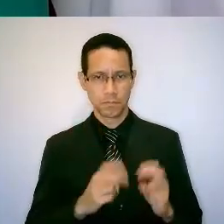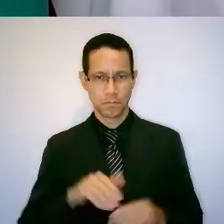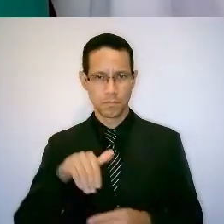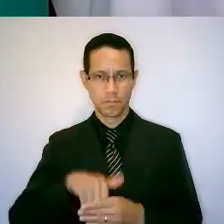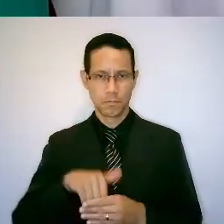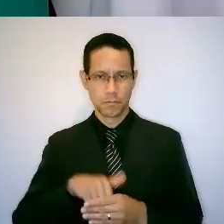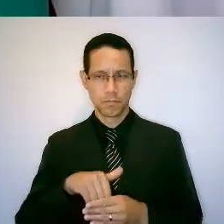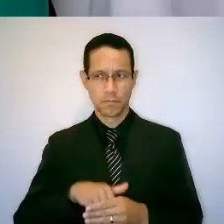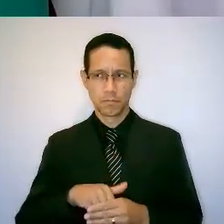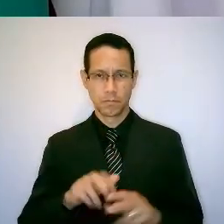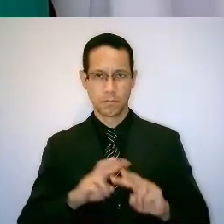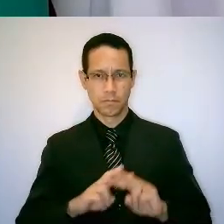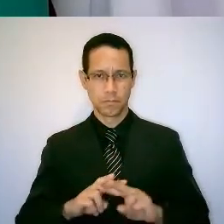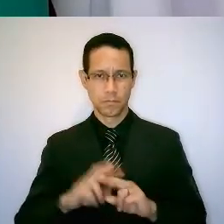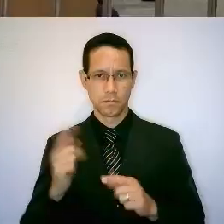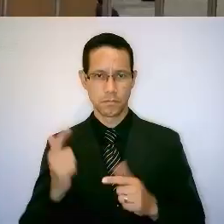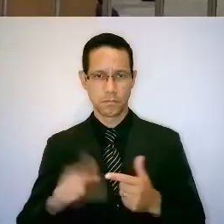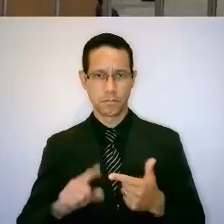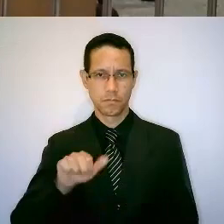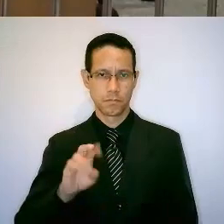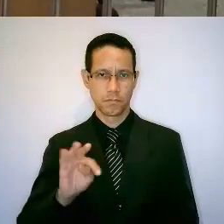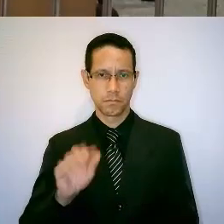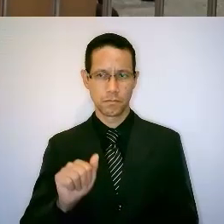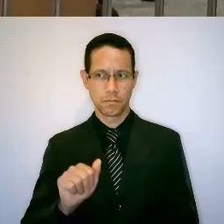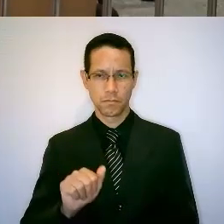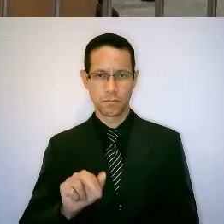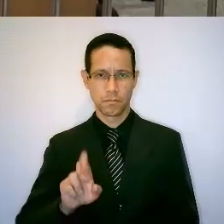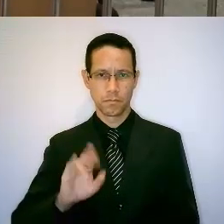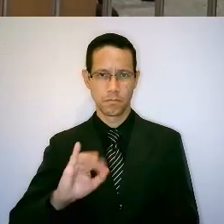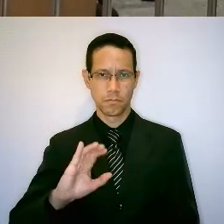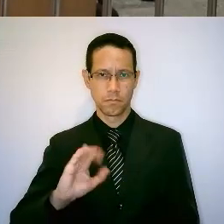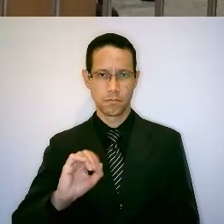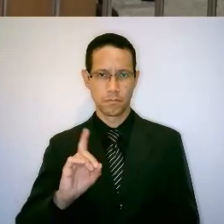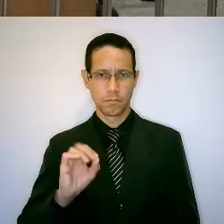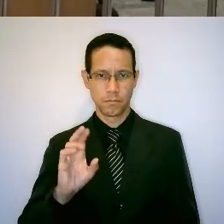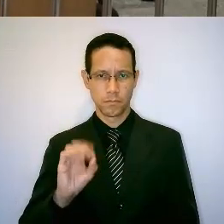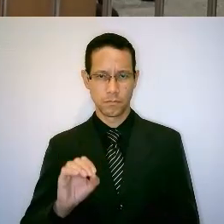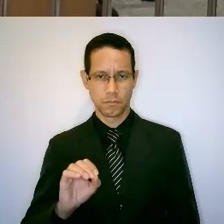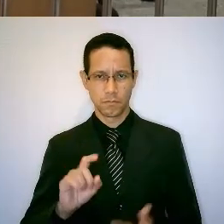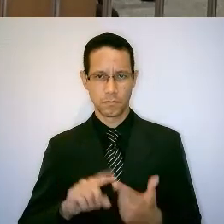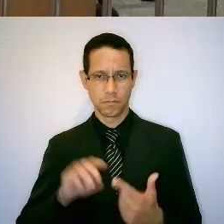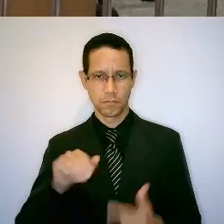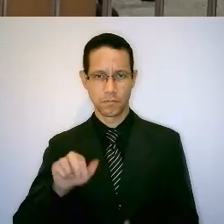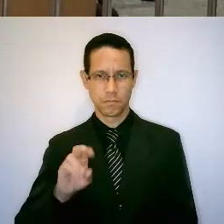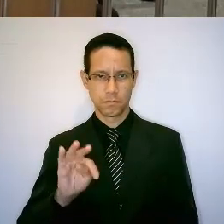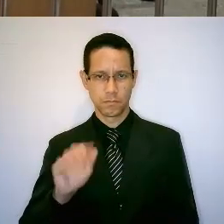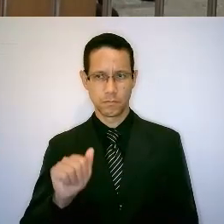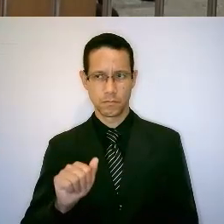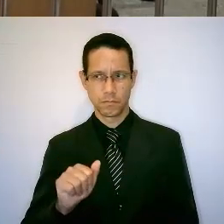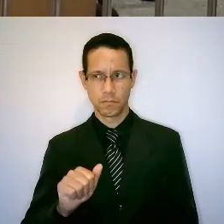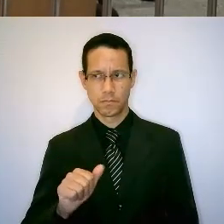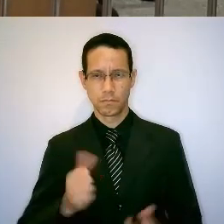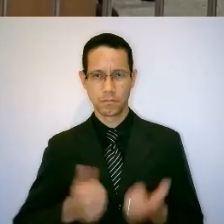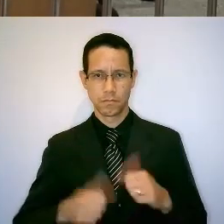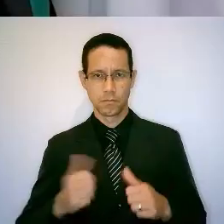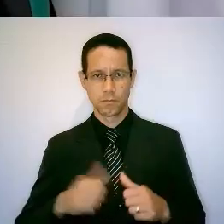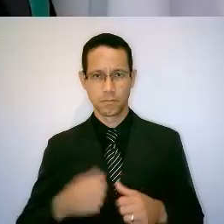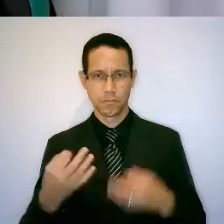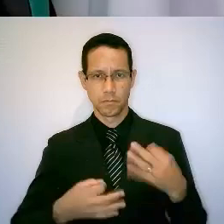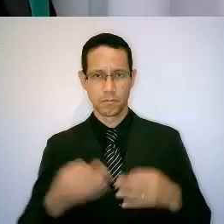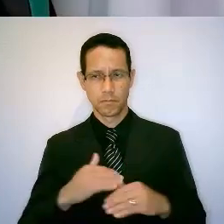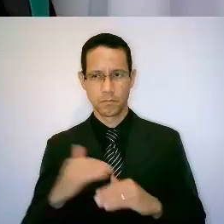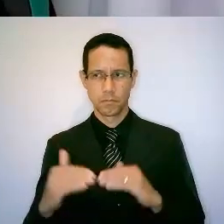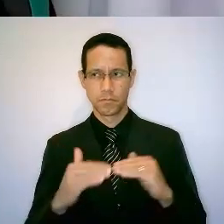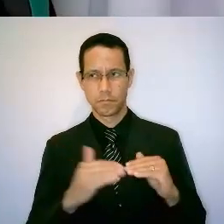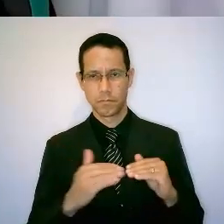Marta alguma divergência Dr Ricardo então procurando resultado processo julgado unanimidade nos